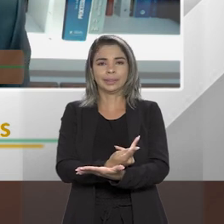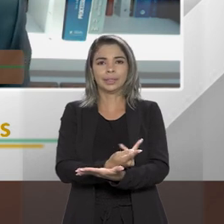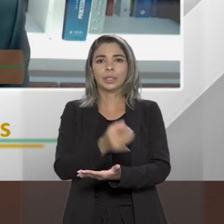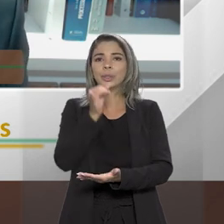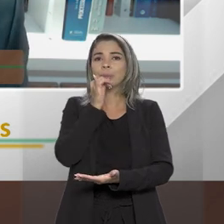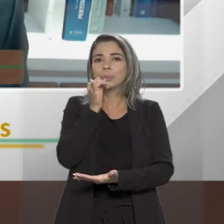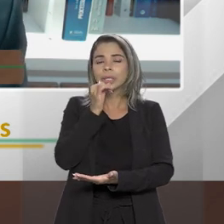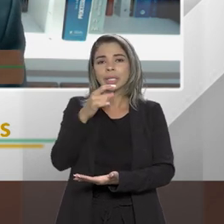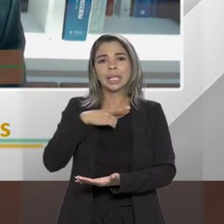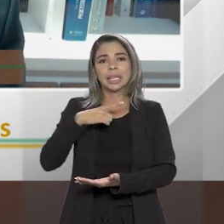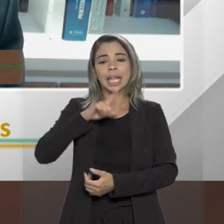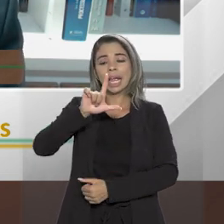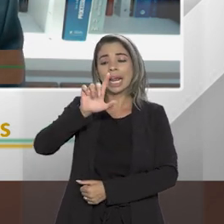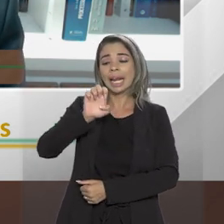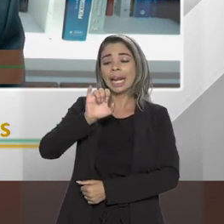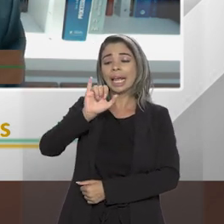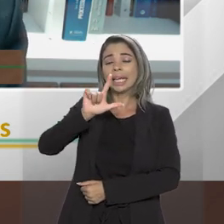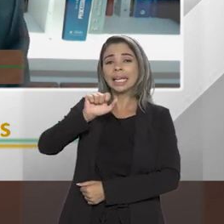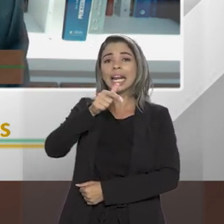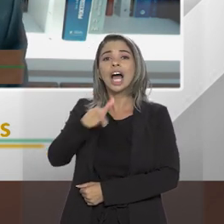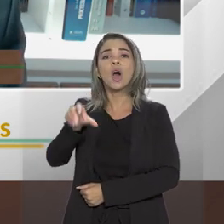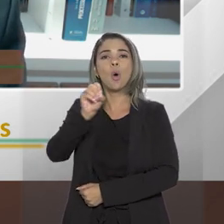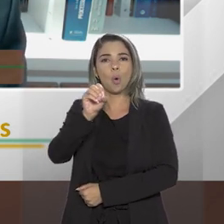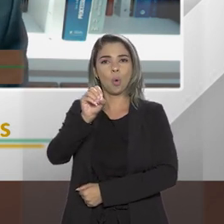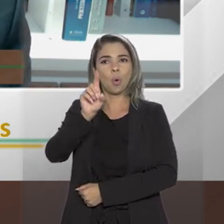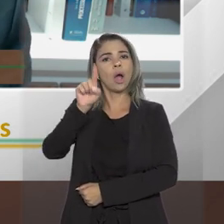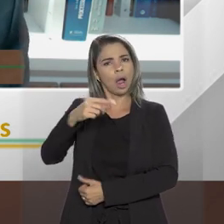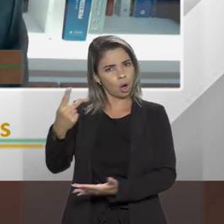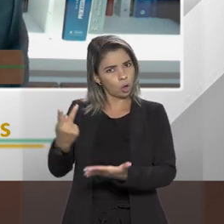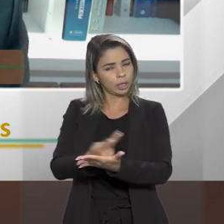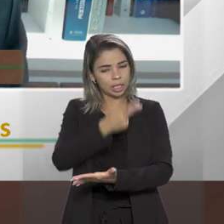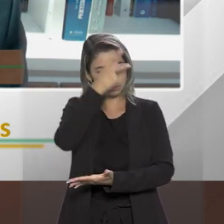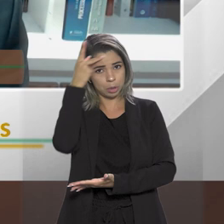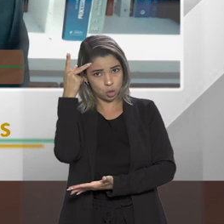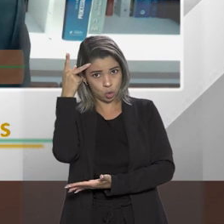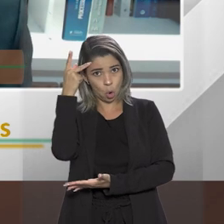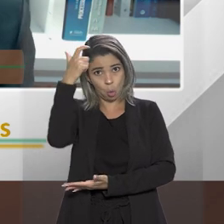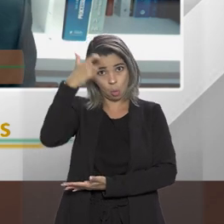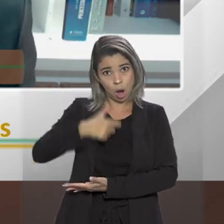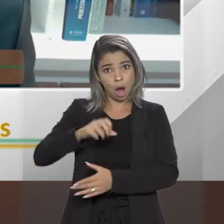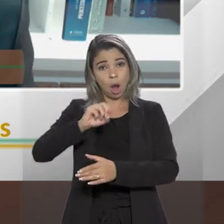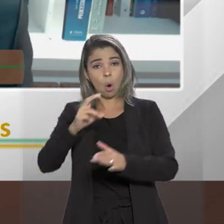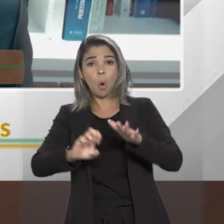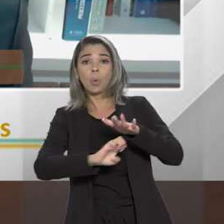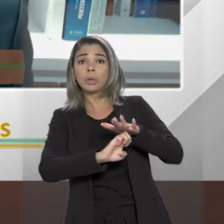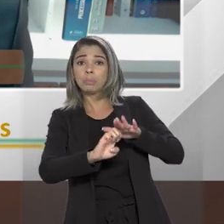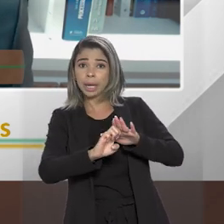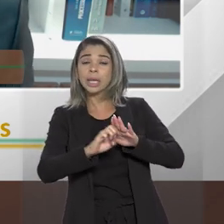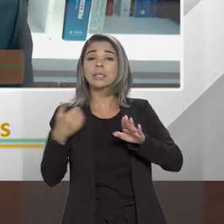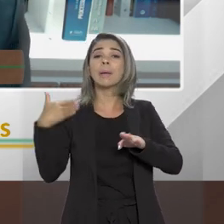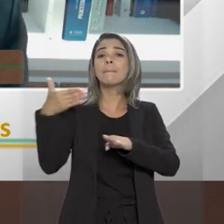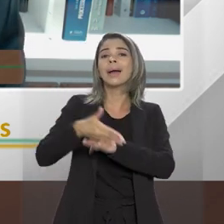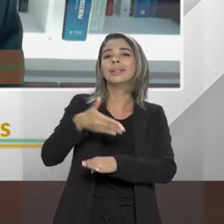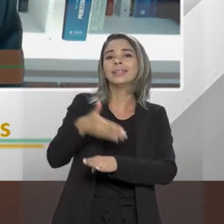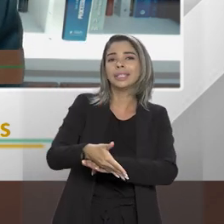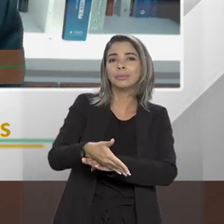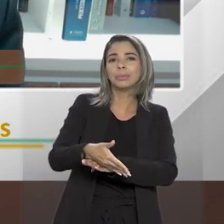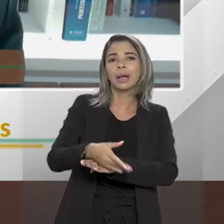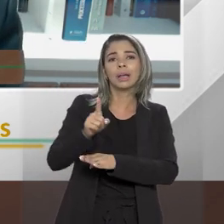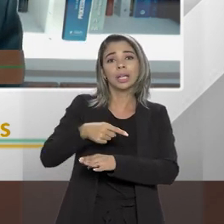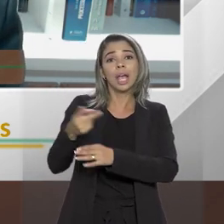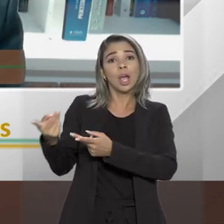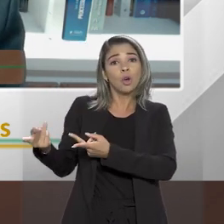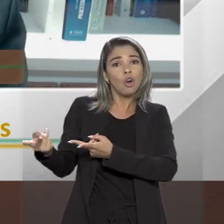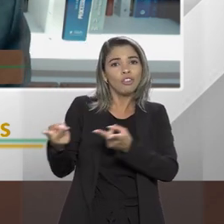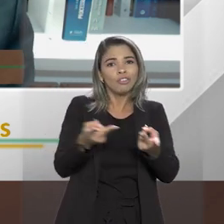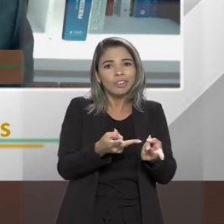nos leilões judiciais, eles são praticados por pessoas físicas, ou jurídicas, os leiloeiros, né, as empresas que fazem leilões, que são conveniadas com o